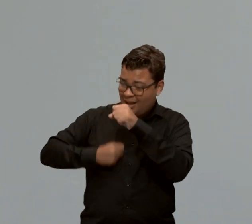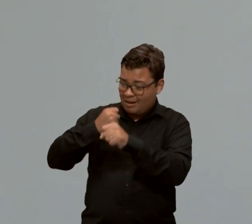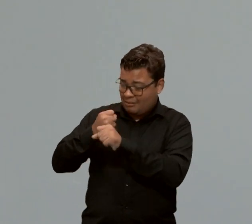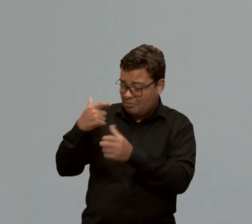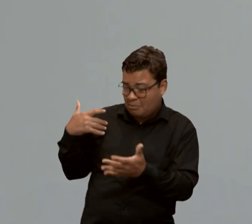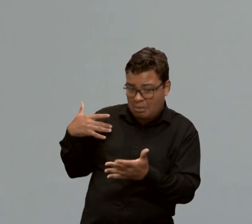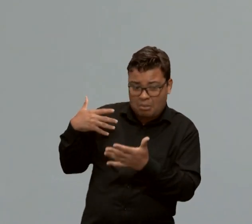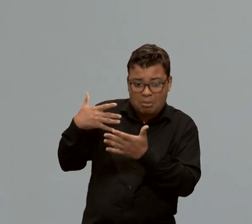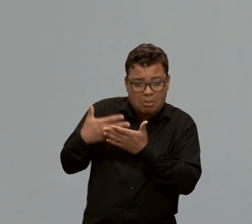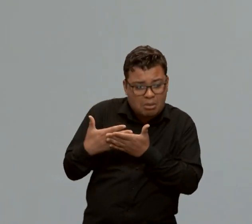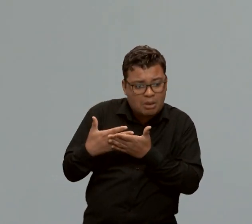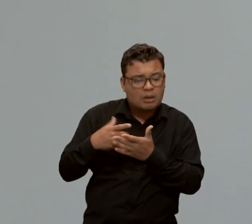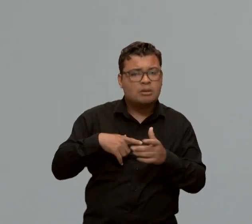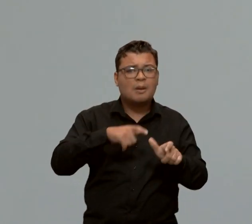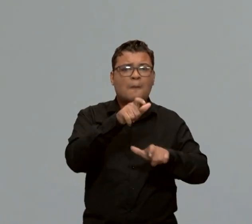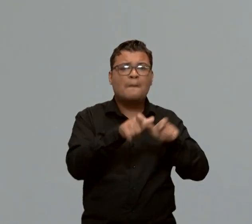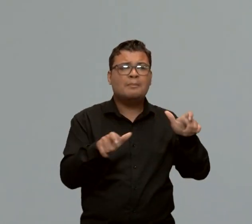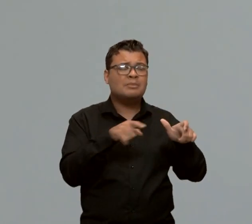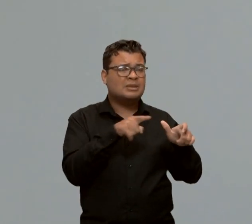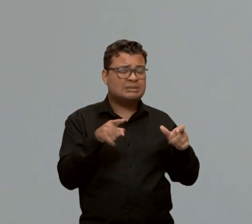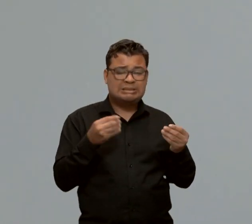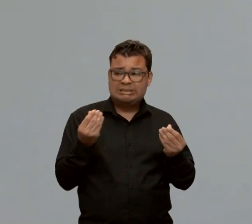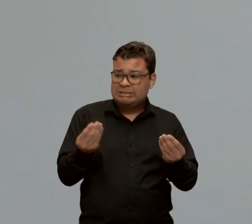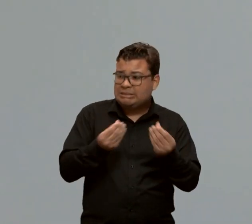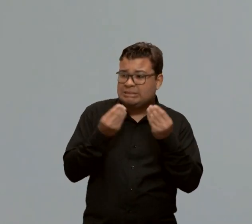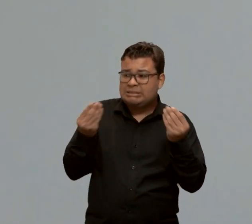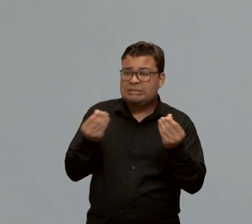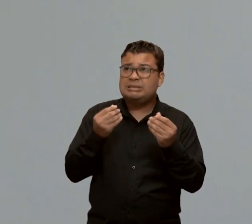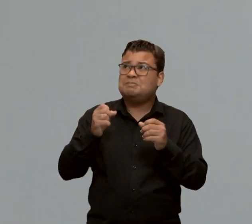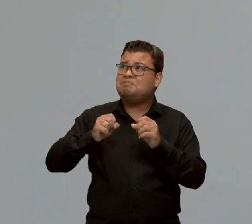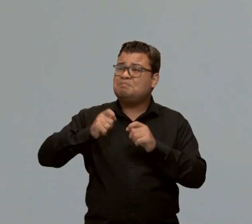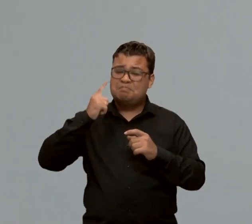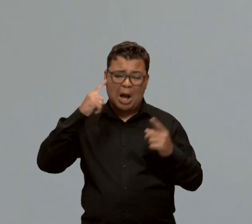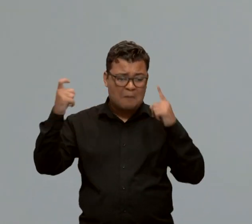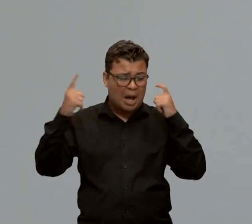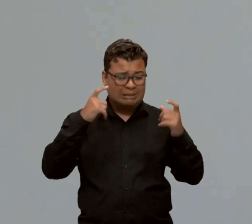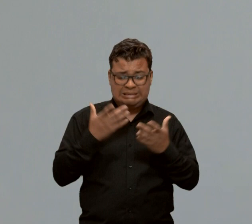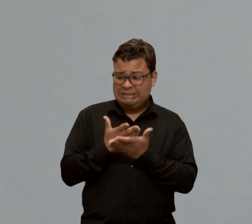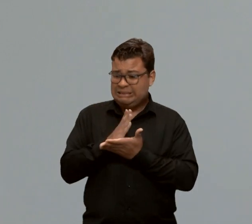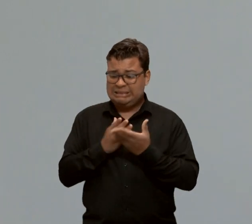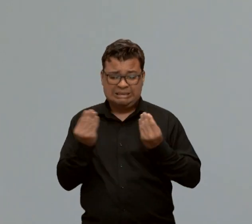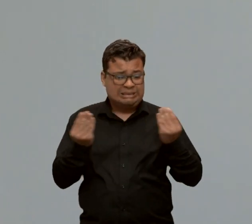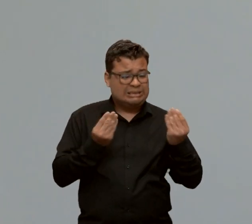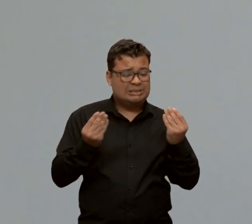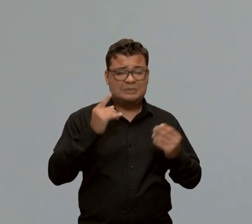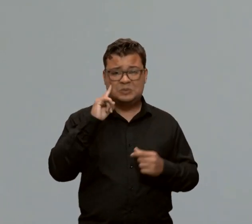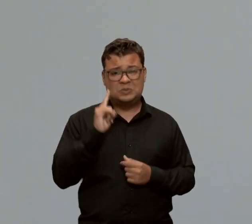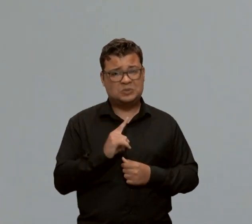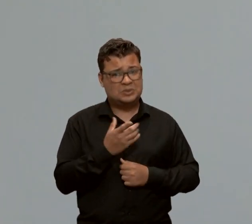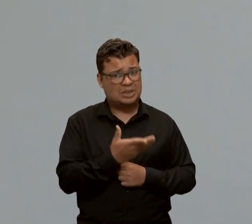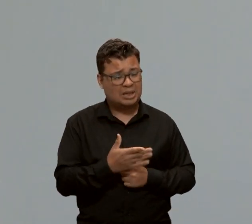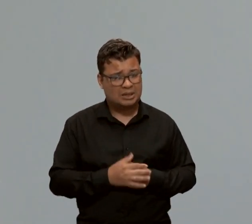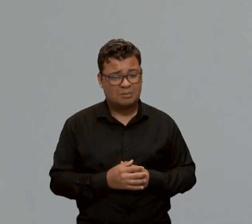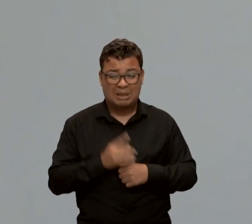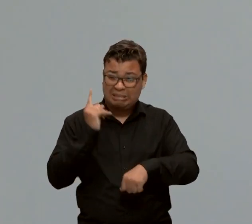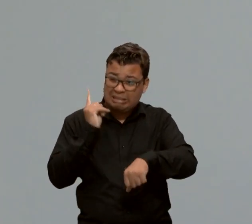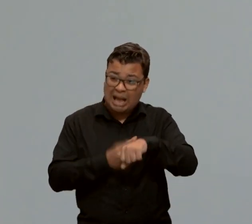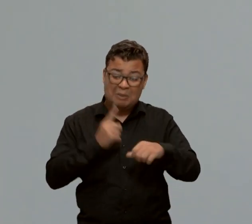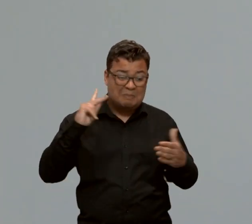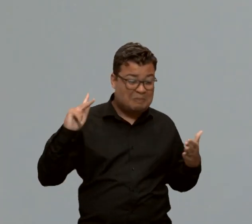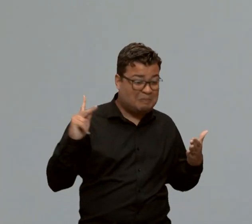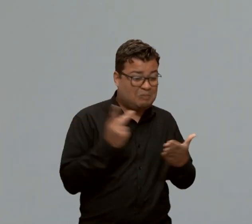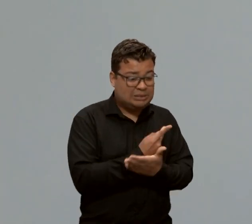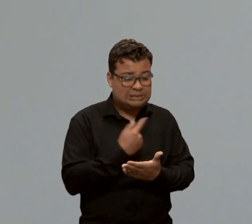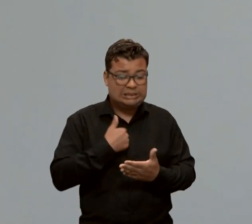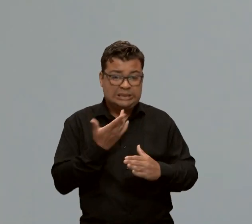tem pessoas muito tensas, não sabem como lidar, né? E a intervenção no momento da crise é importante, né?